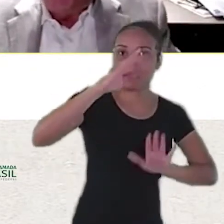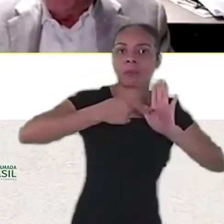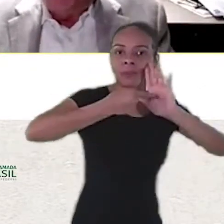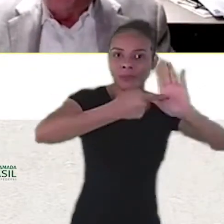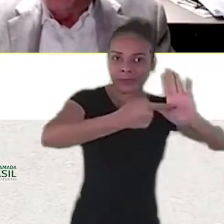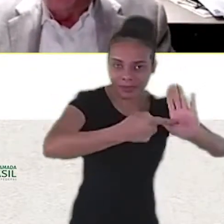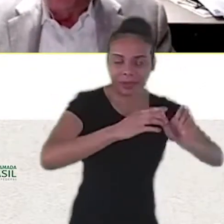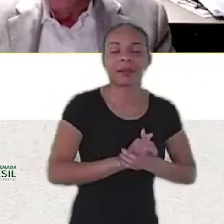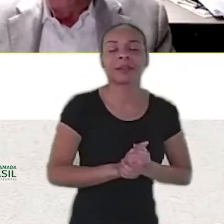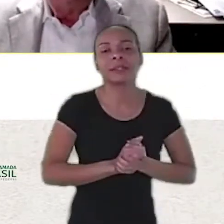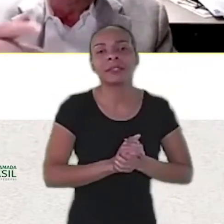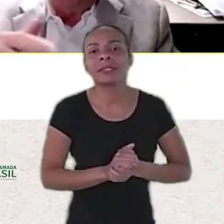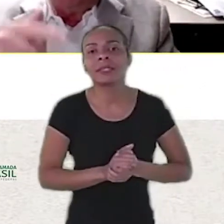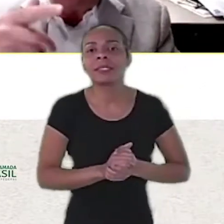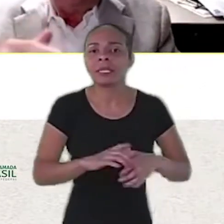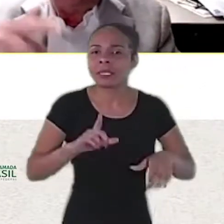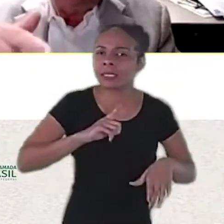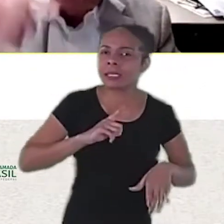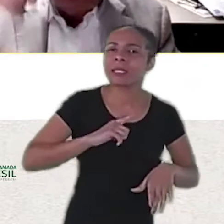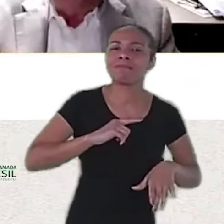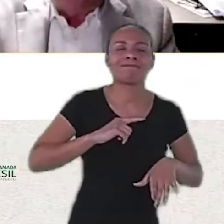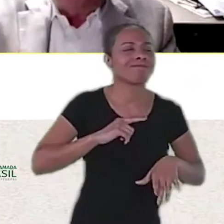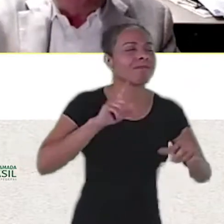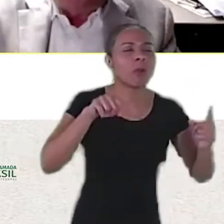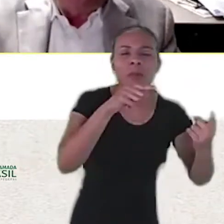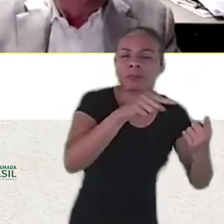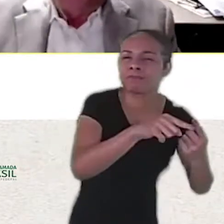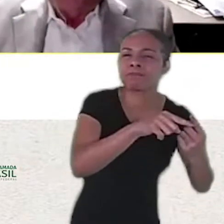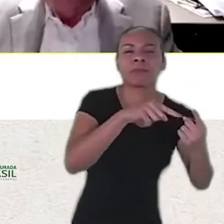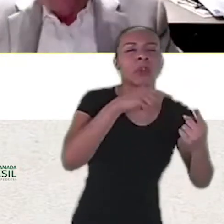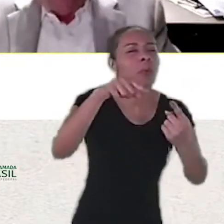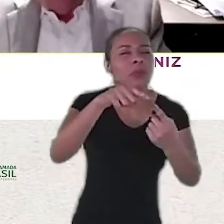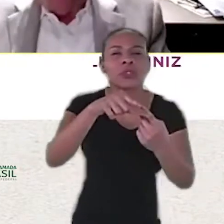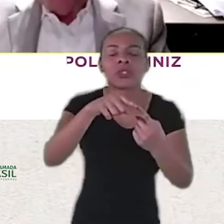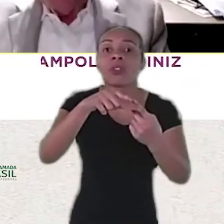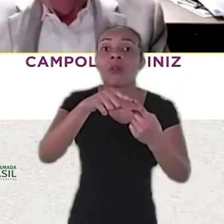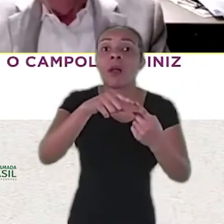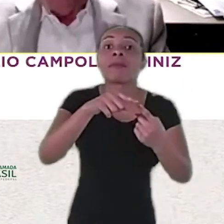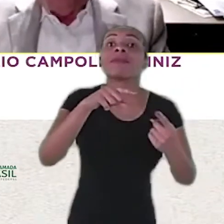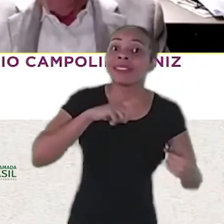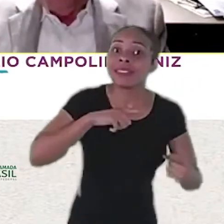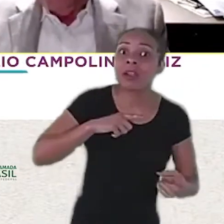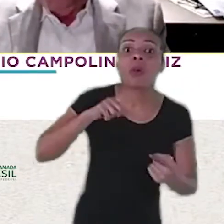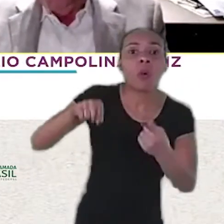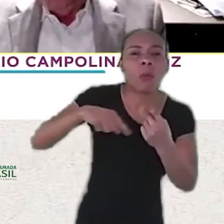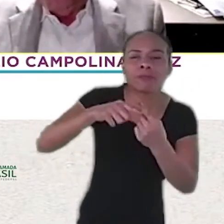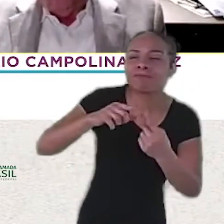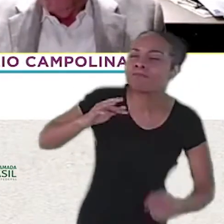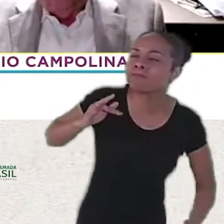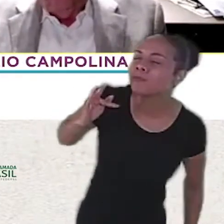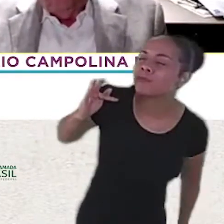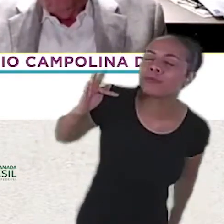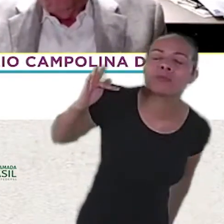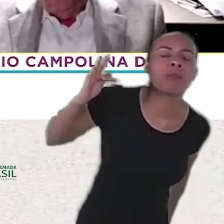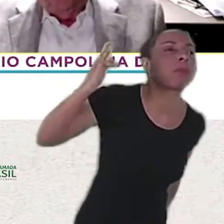para 2035 e tem metas implícitas para 2049, quando vai comemorar o centenário da